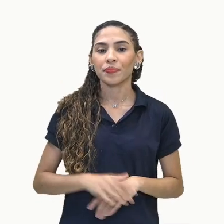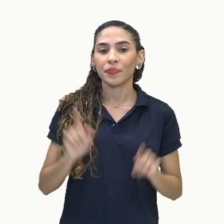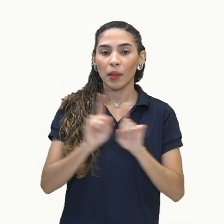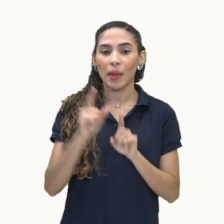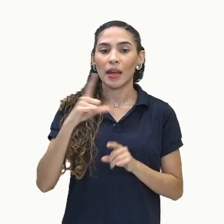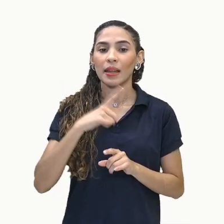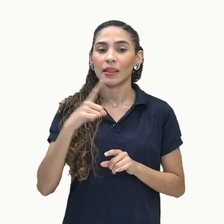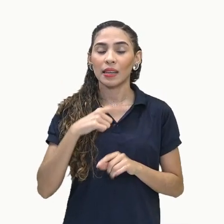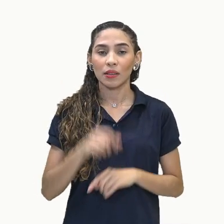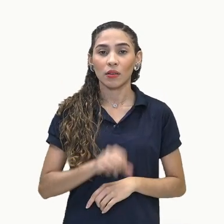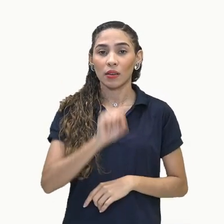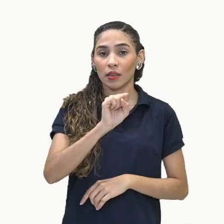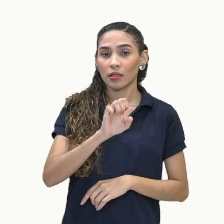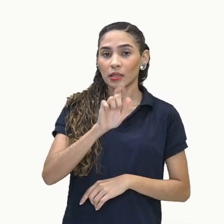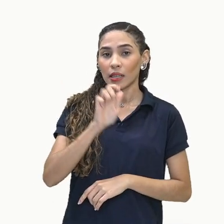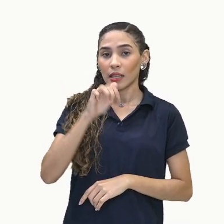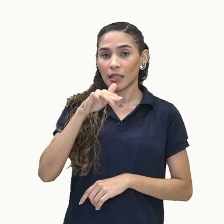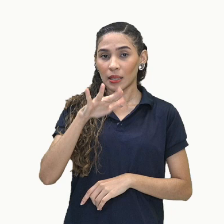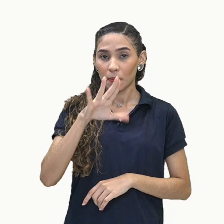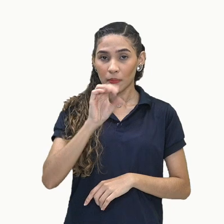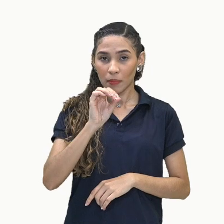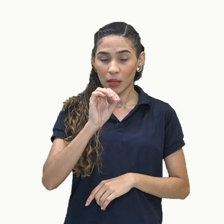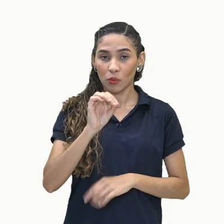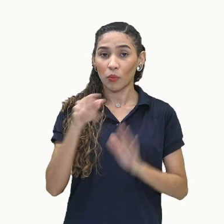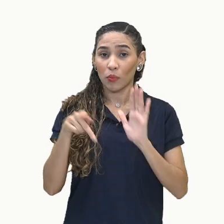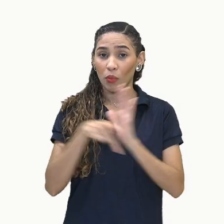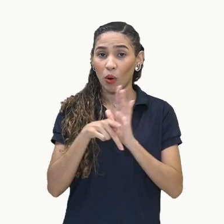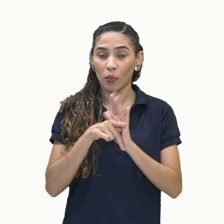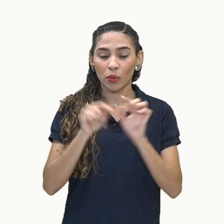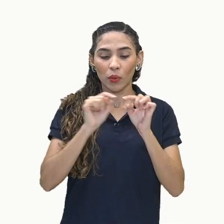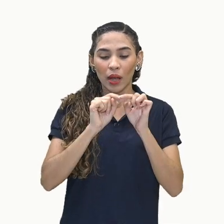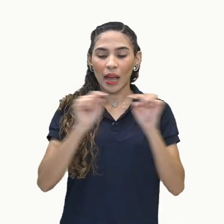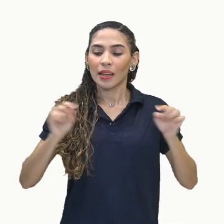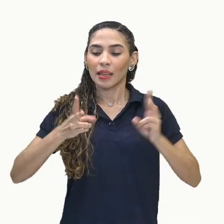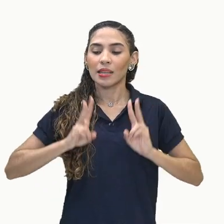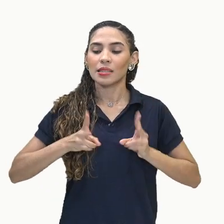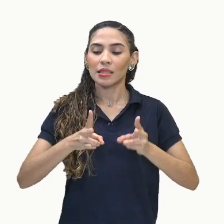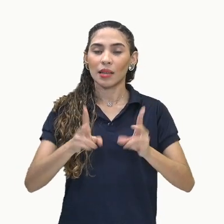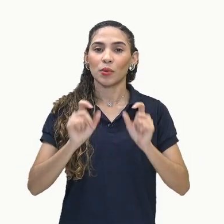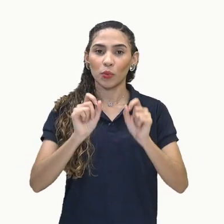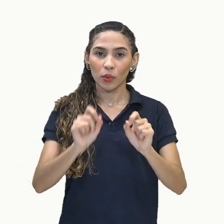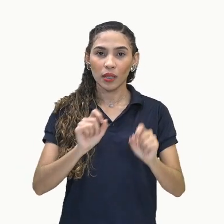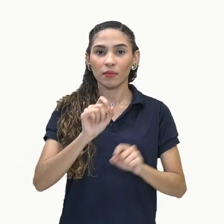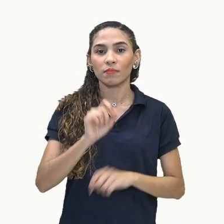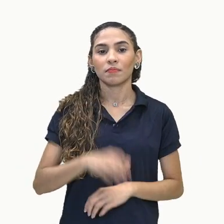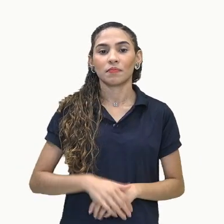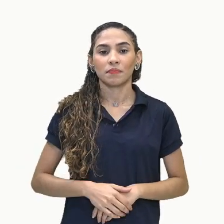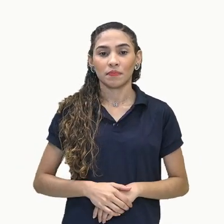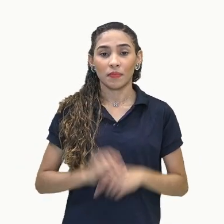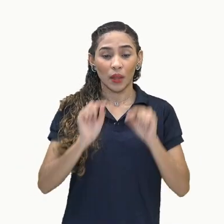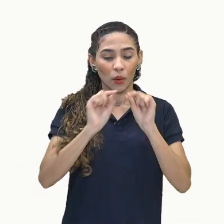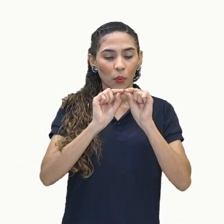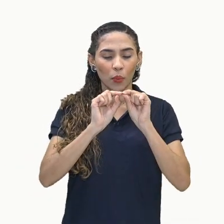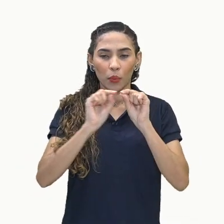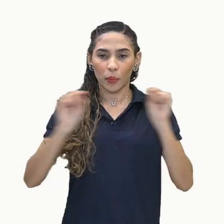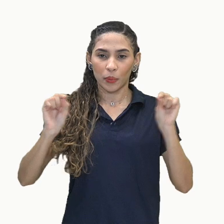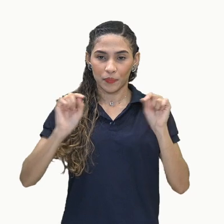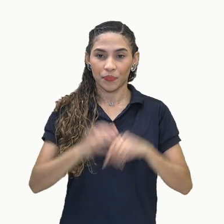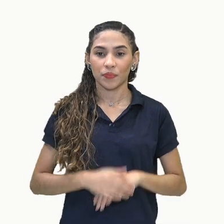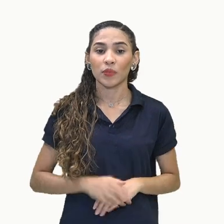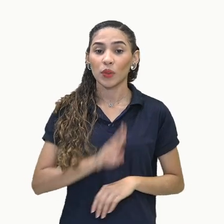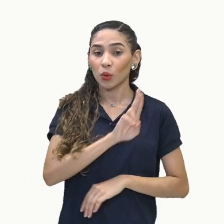por segmentos de retas, ou seja, sempre por linhas retas, que nós chamamos